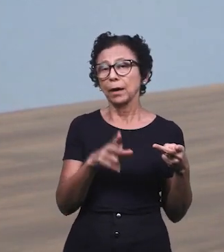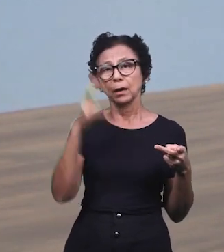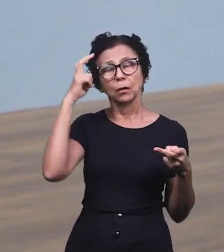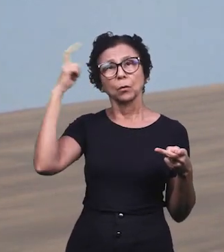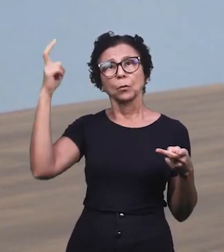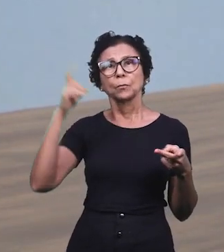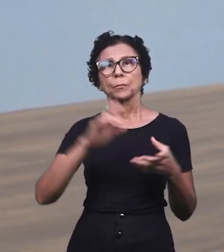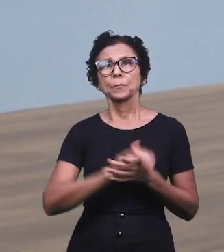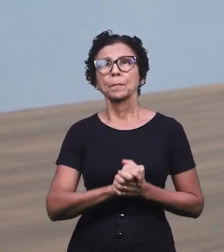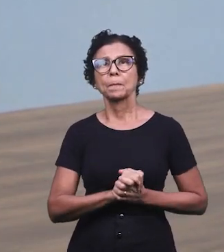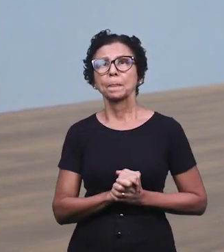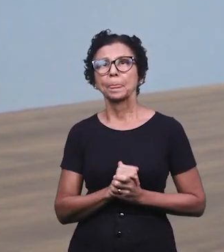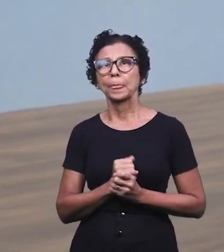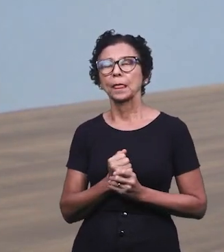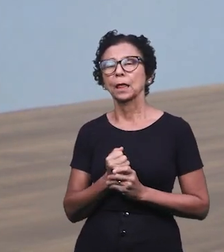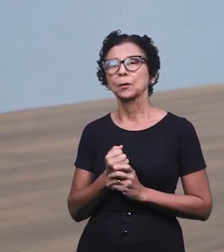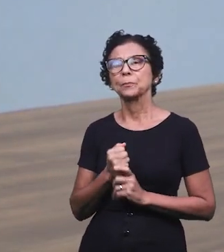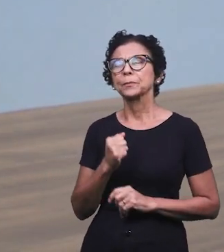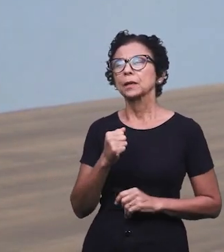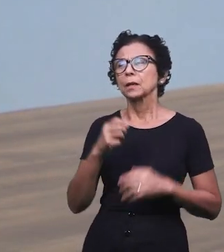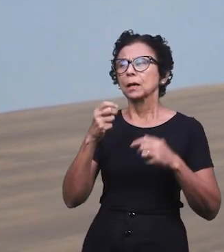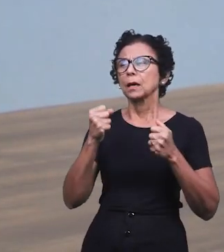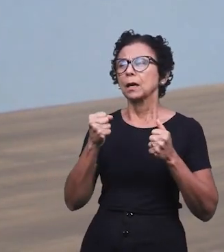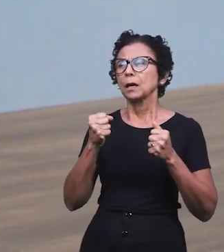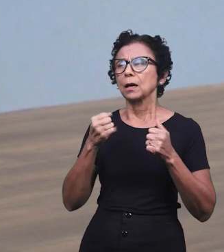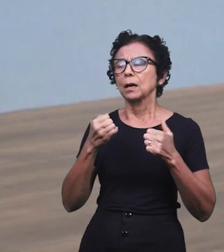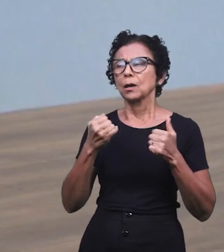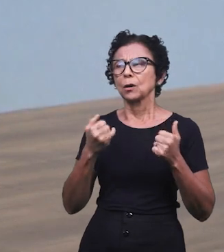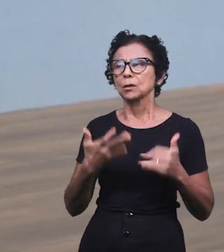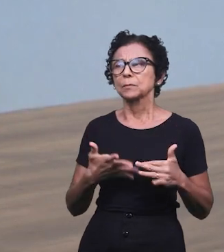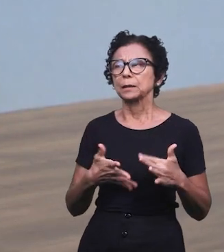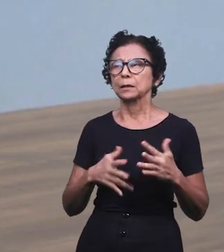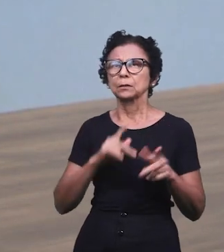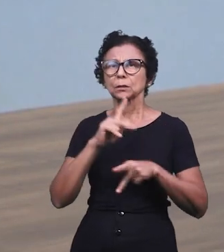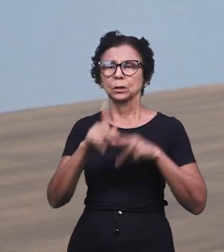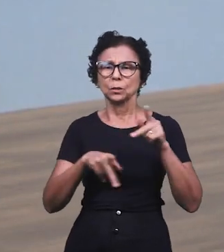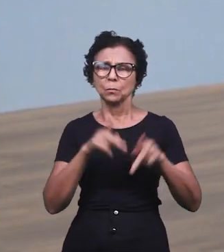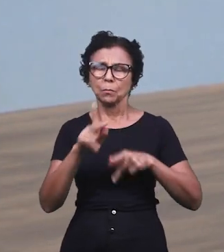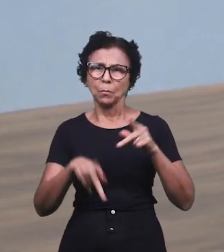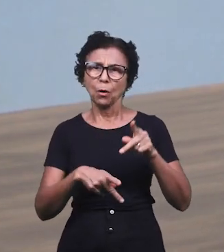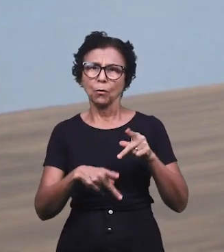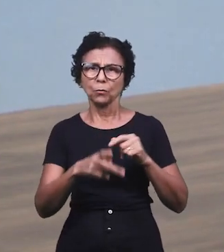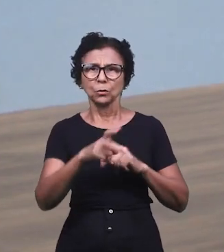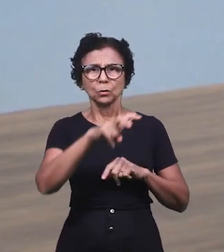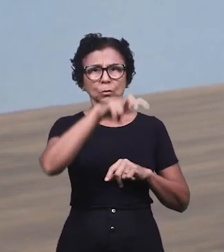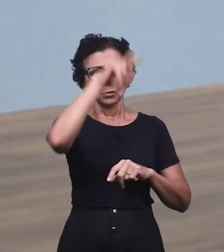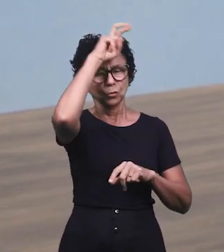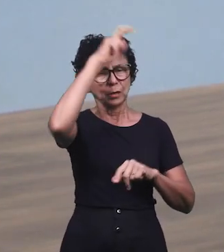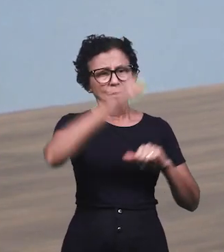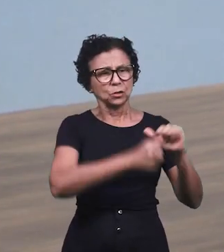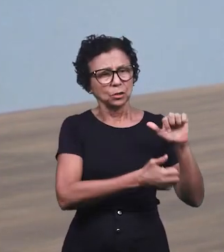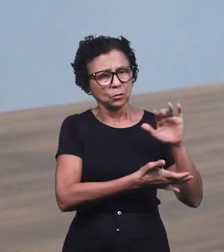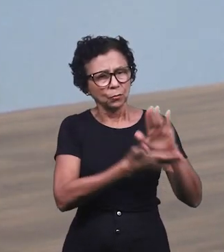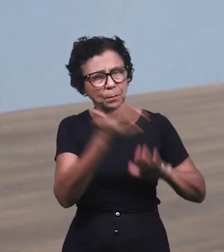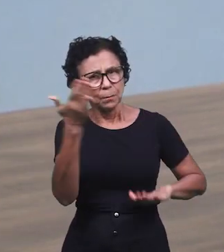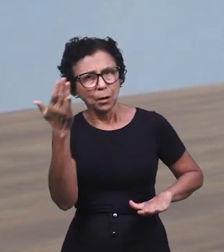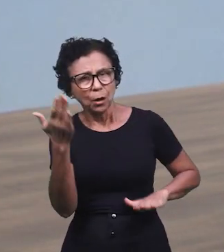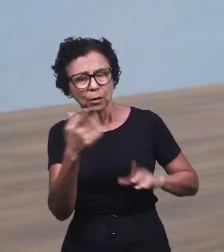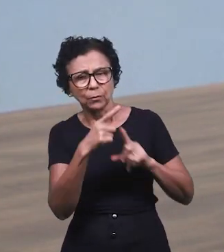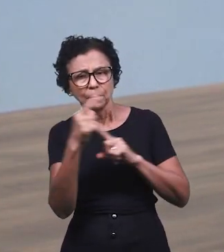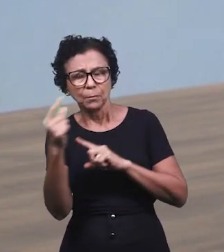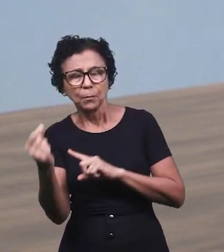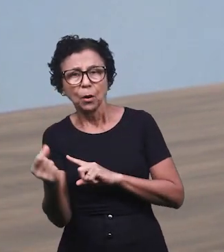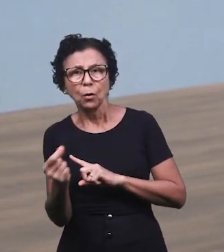nada. E na hora fez isso, ó, rápido, por fora. Aí ele entendeu. Por quê? Ele conhecia aquele sinal. Né? Então ele